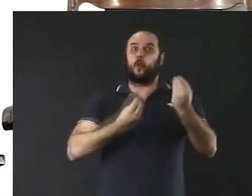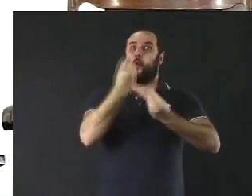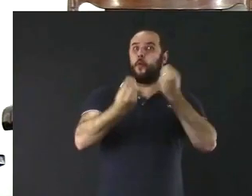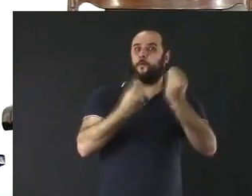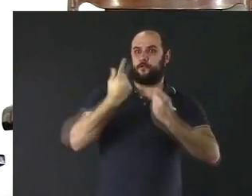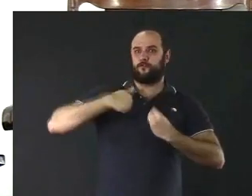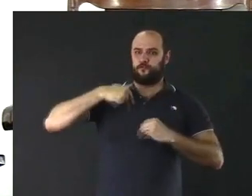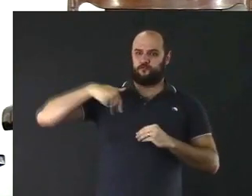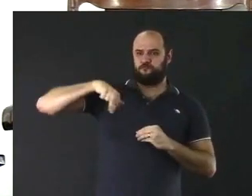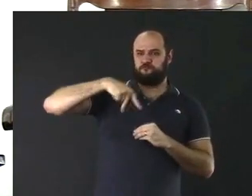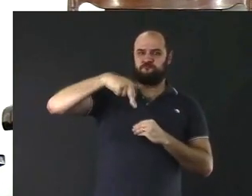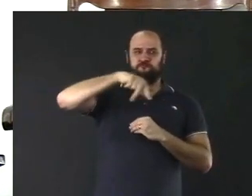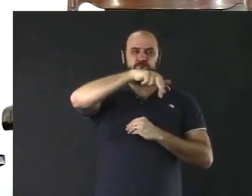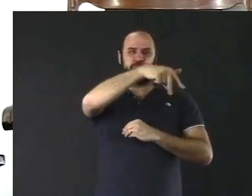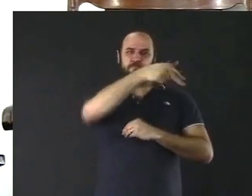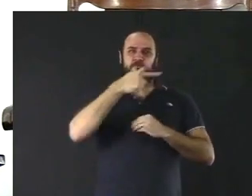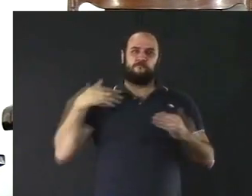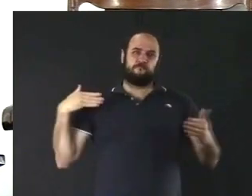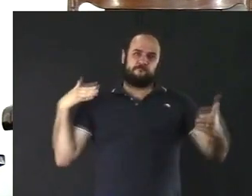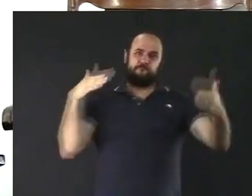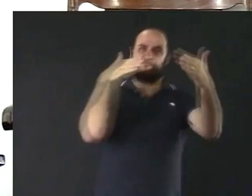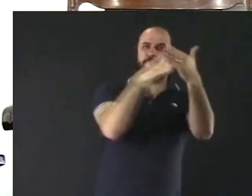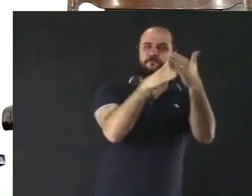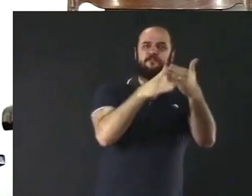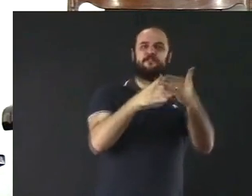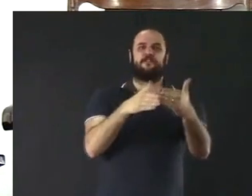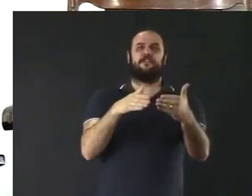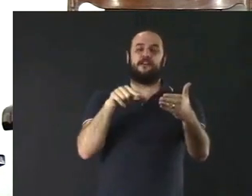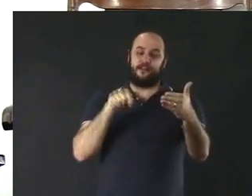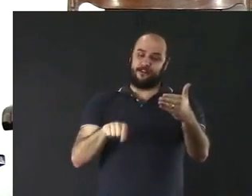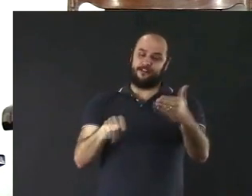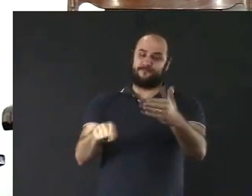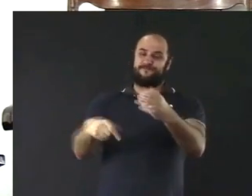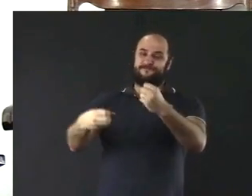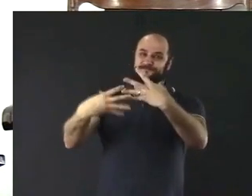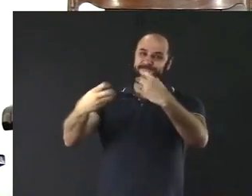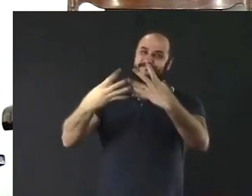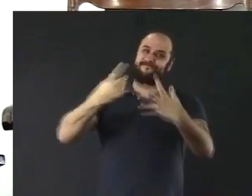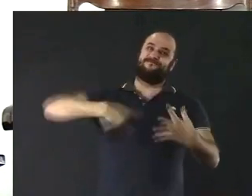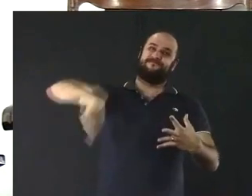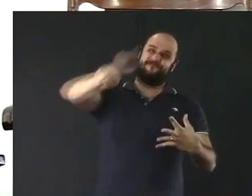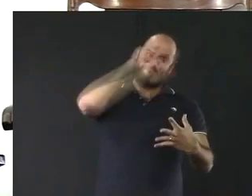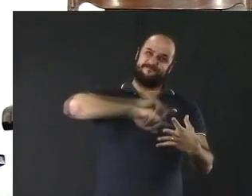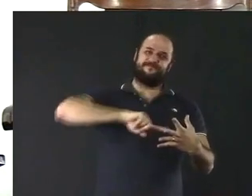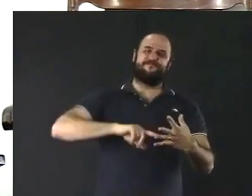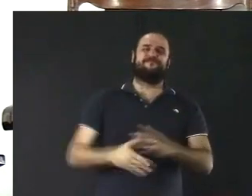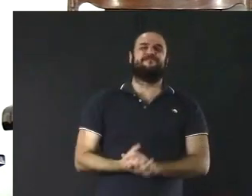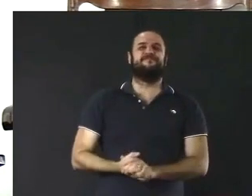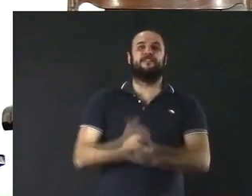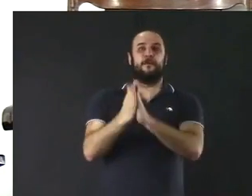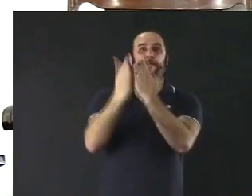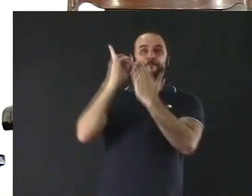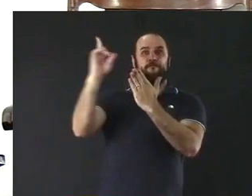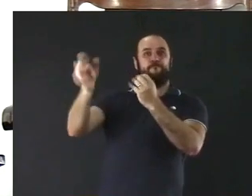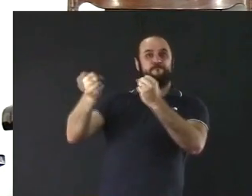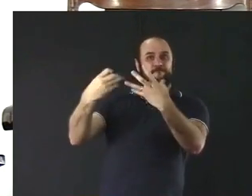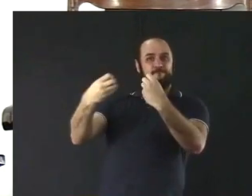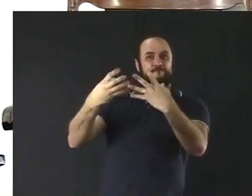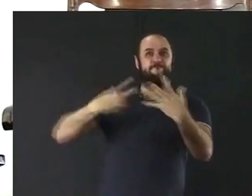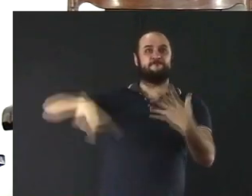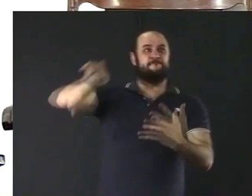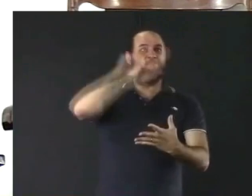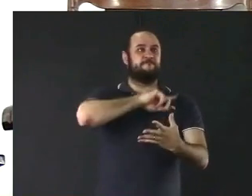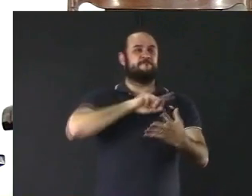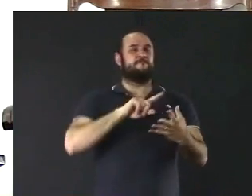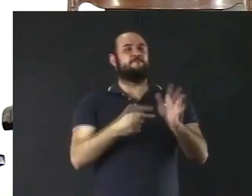nós vamos chegar até o fim, é o que o texto vai nos ensinar. O texto então vai trazer aqui para